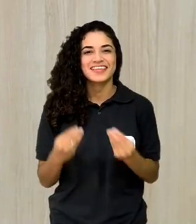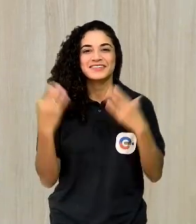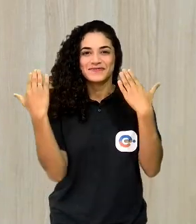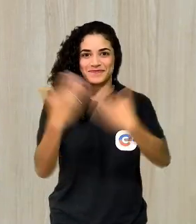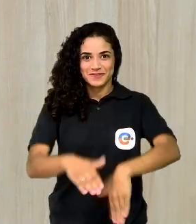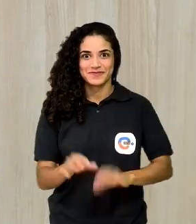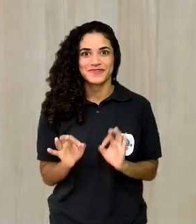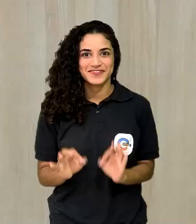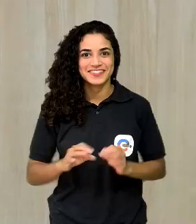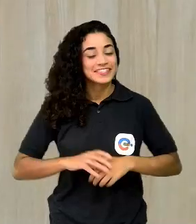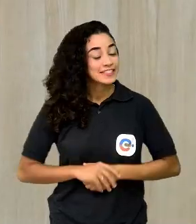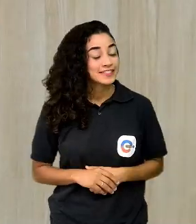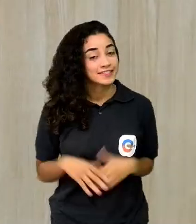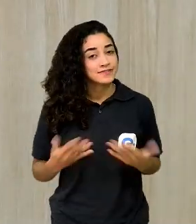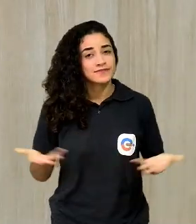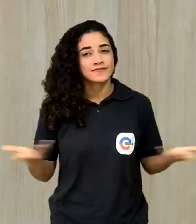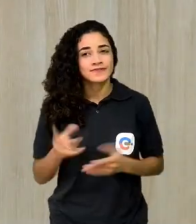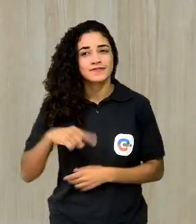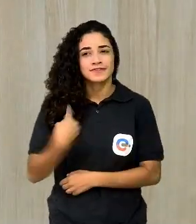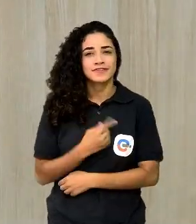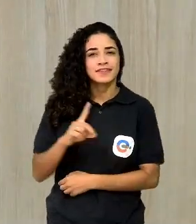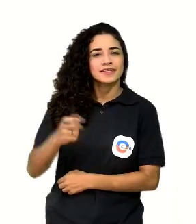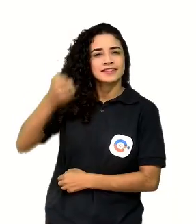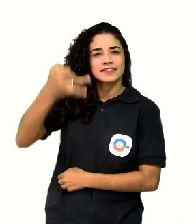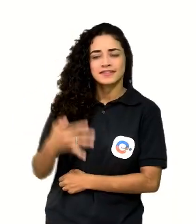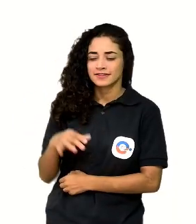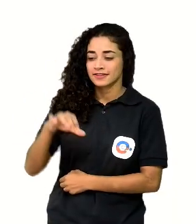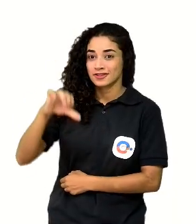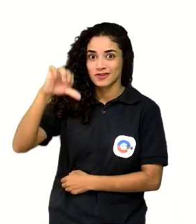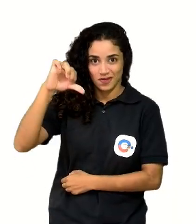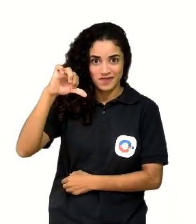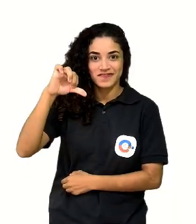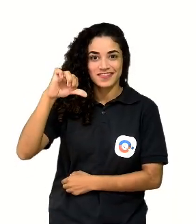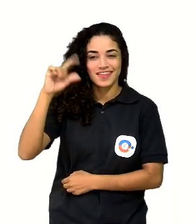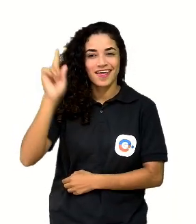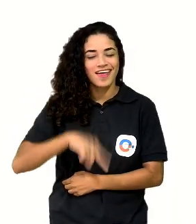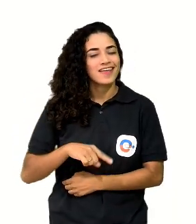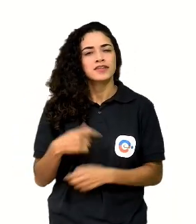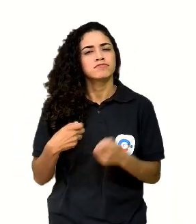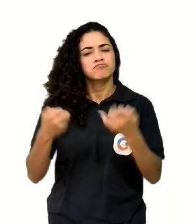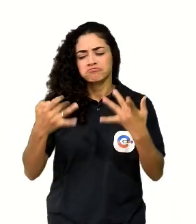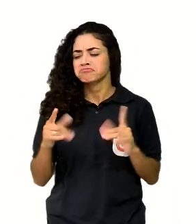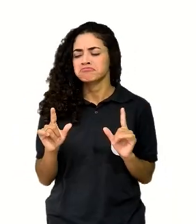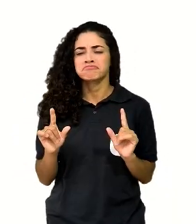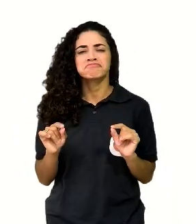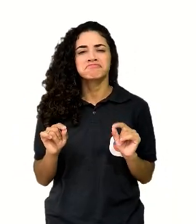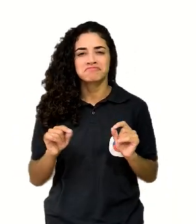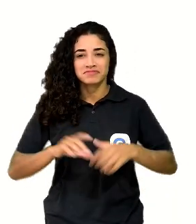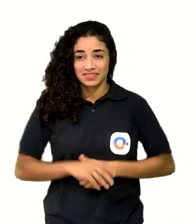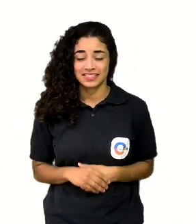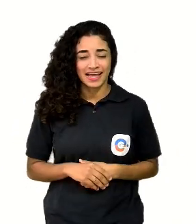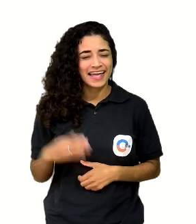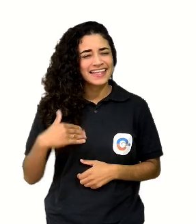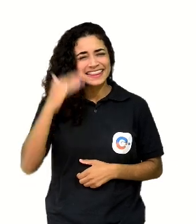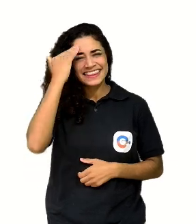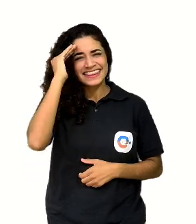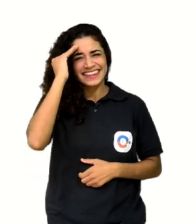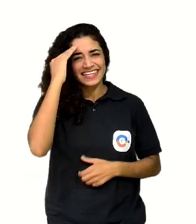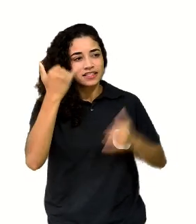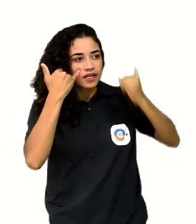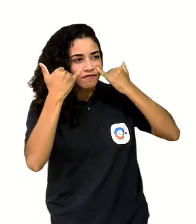provas. Hoje o nosso descritor é o descritor 9. O descritor 9, ele fala em interpretar